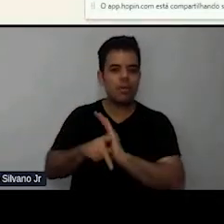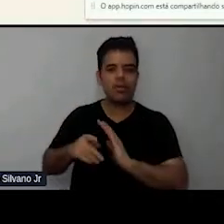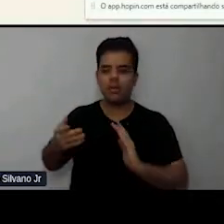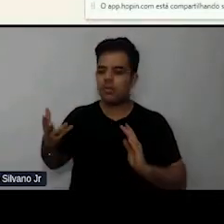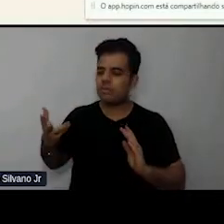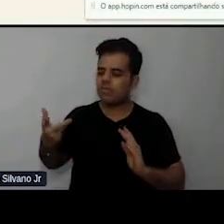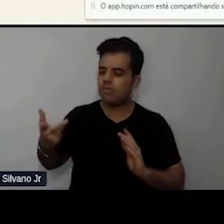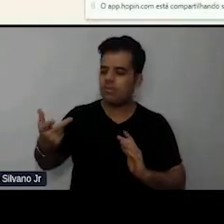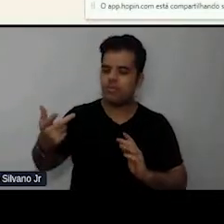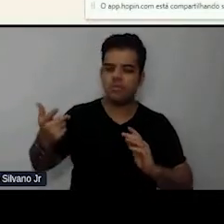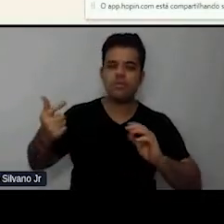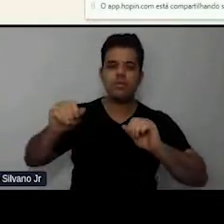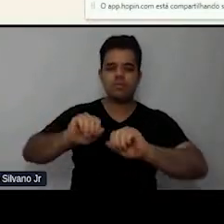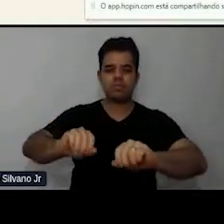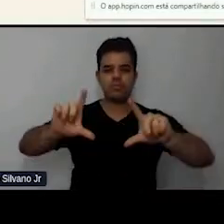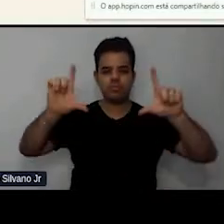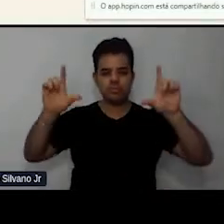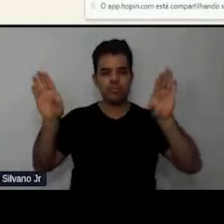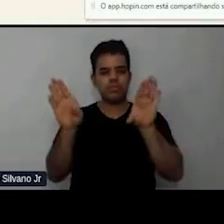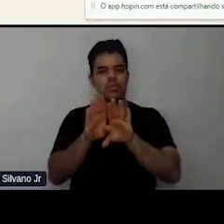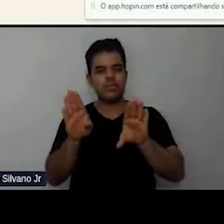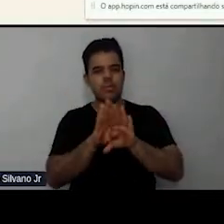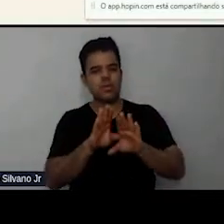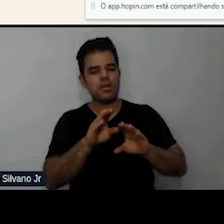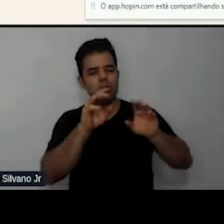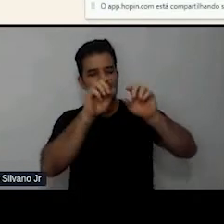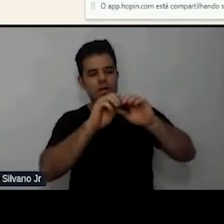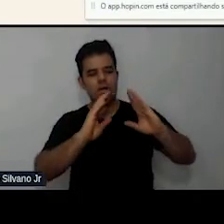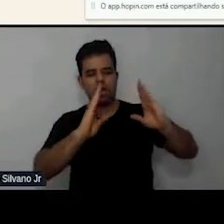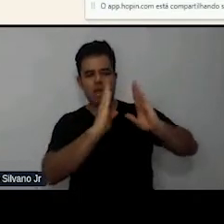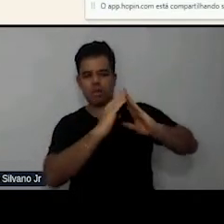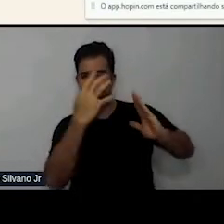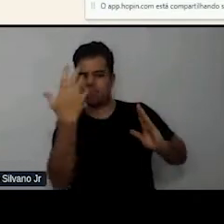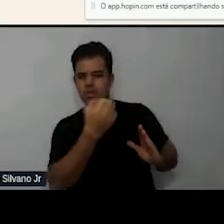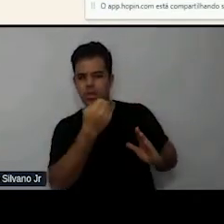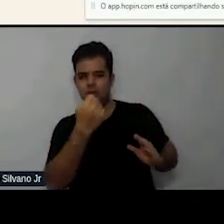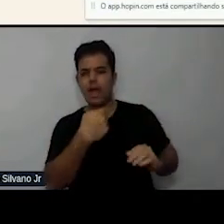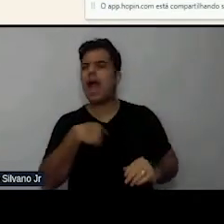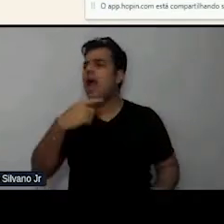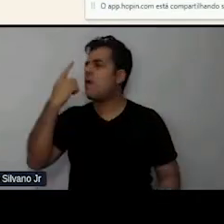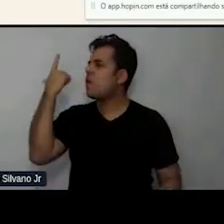Lighthouse hoje e dizendo, nossa, eu tenho uma nota 100%.